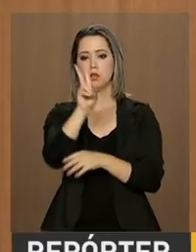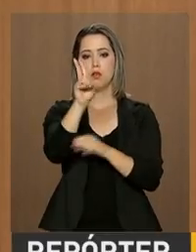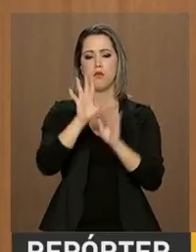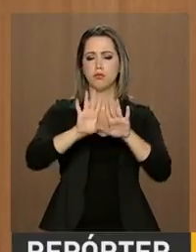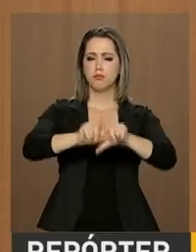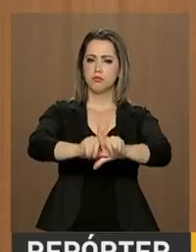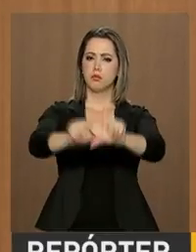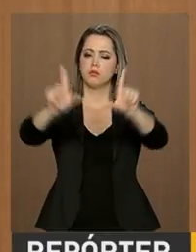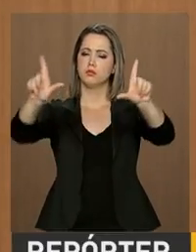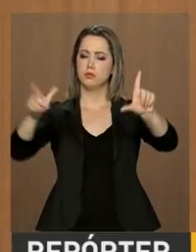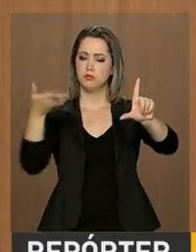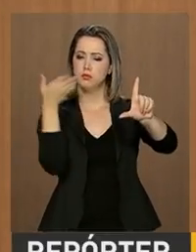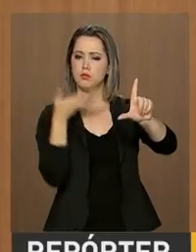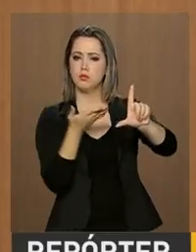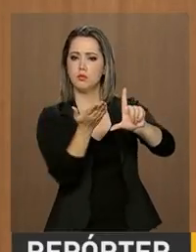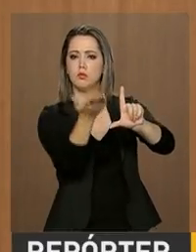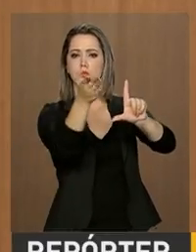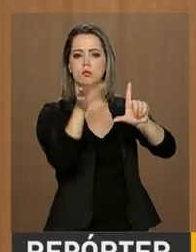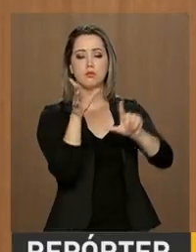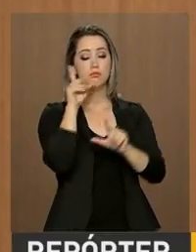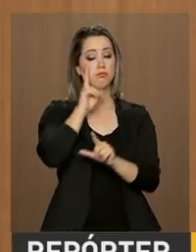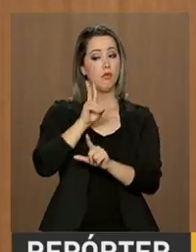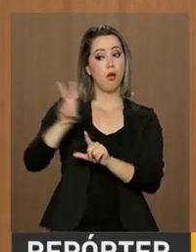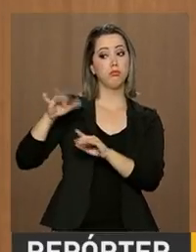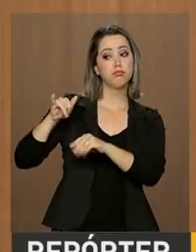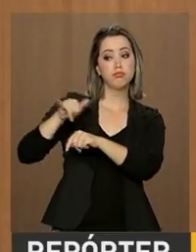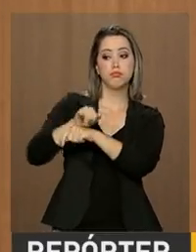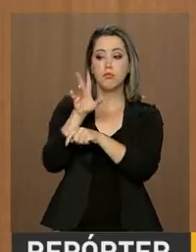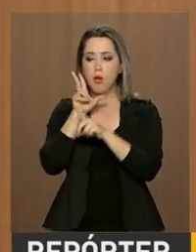ou da janela do avião